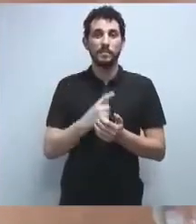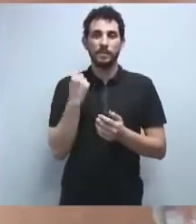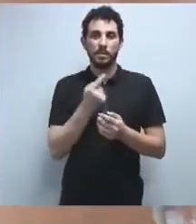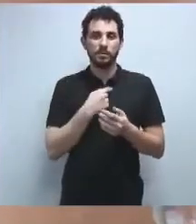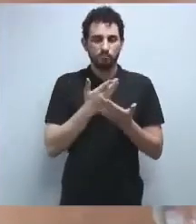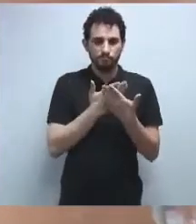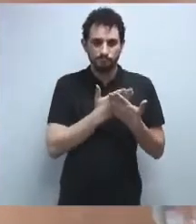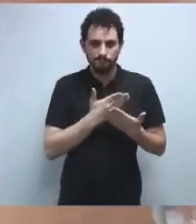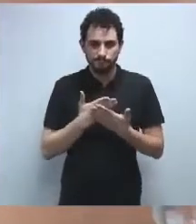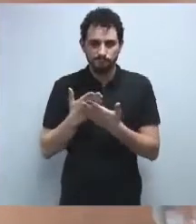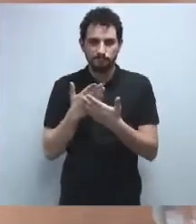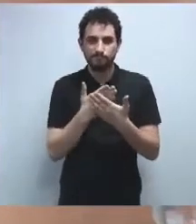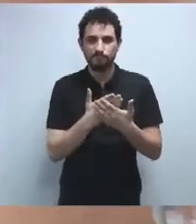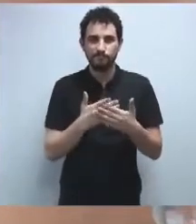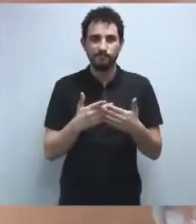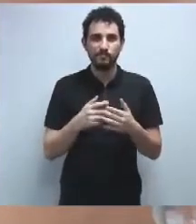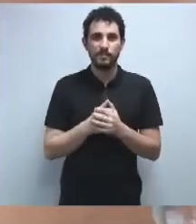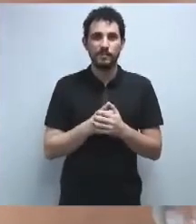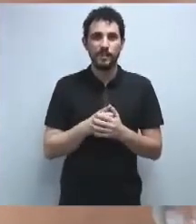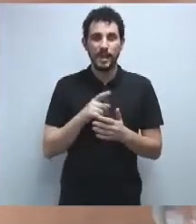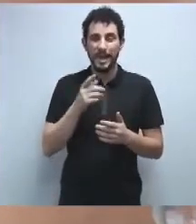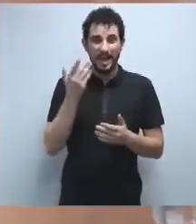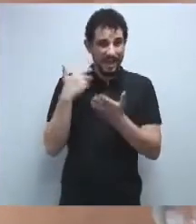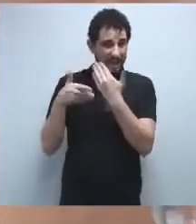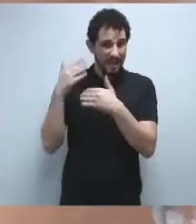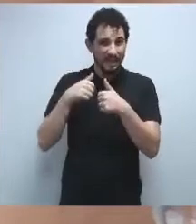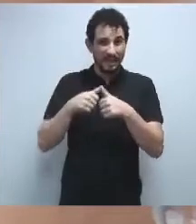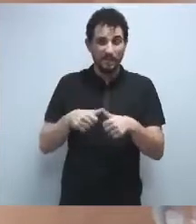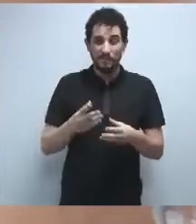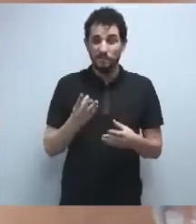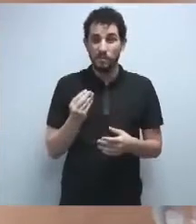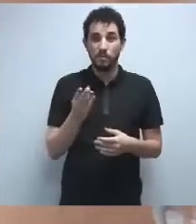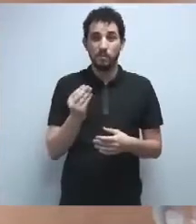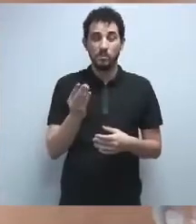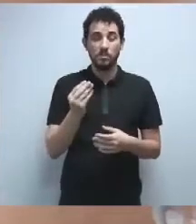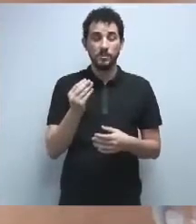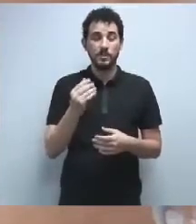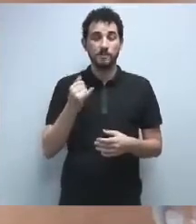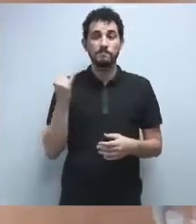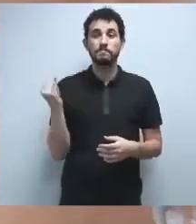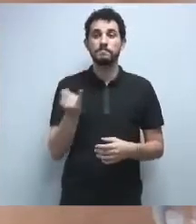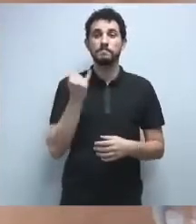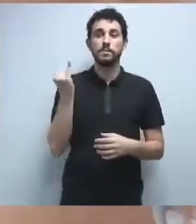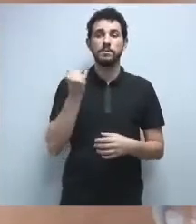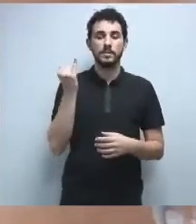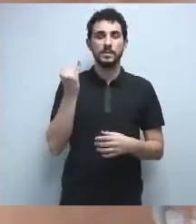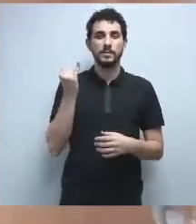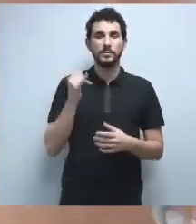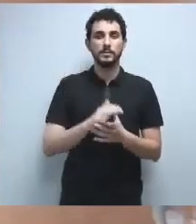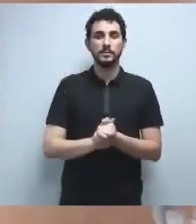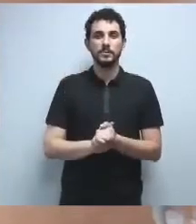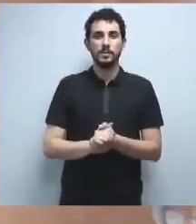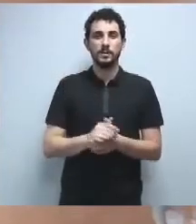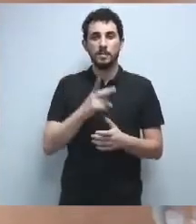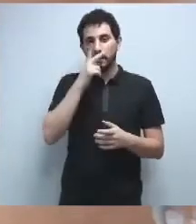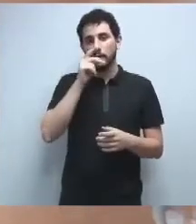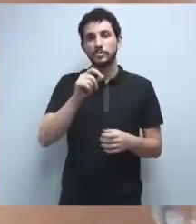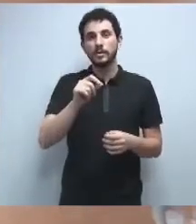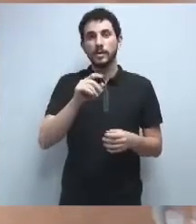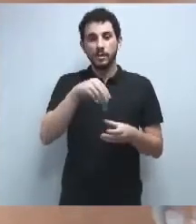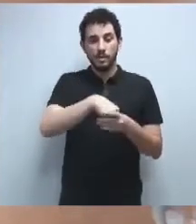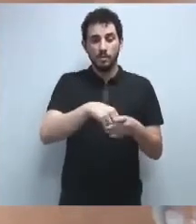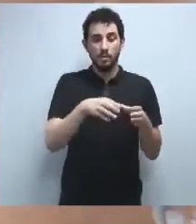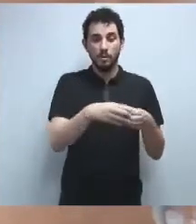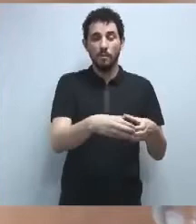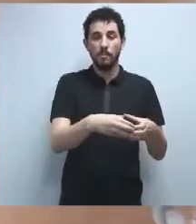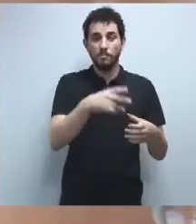é aquilo era uma riqueza e é um quadro de pessoal de